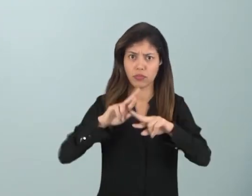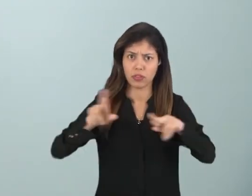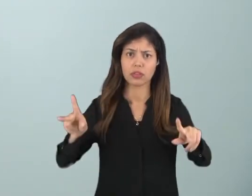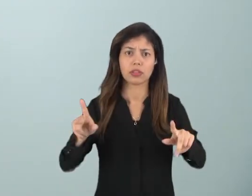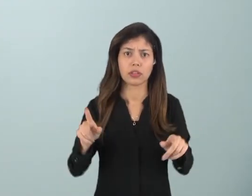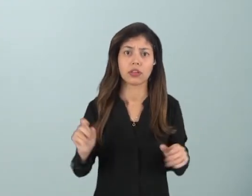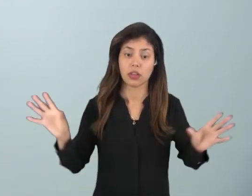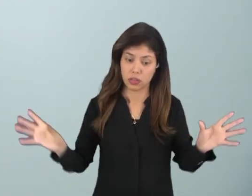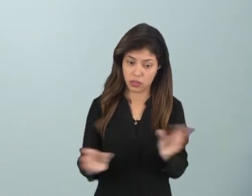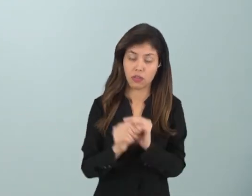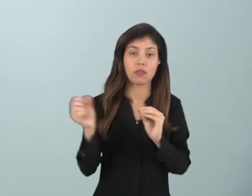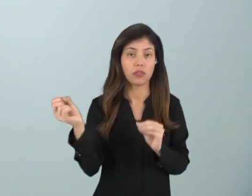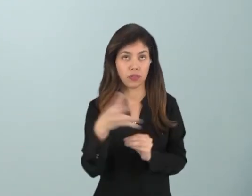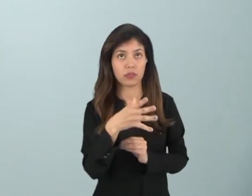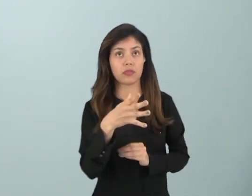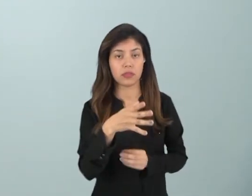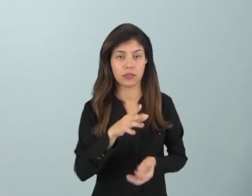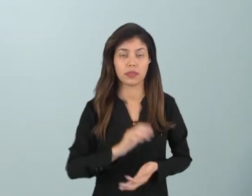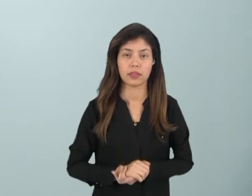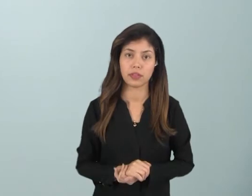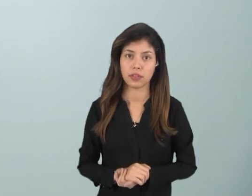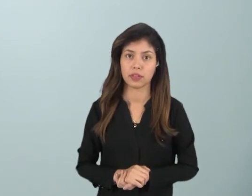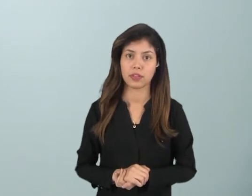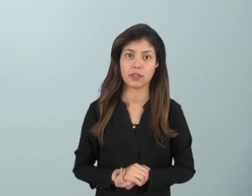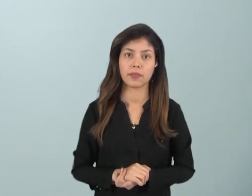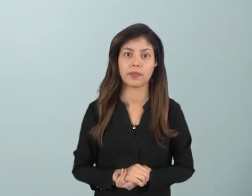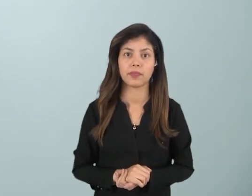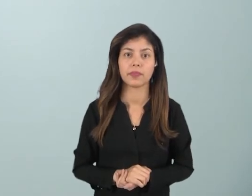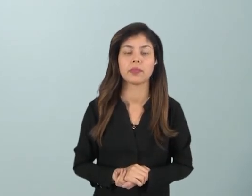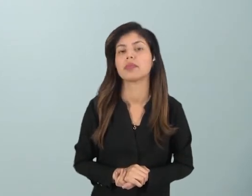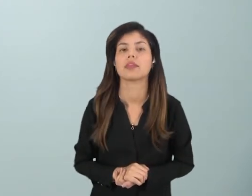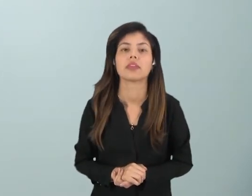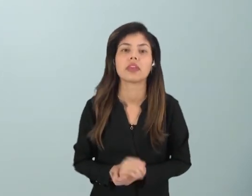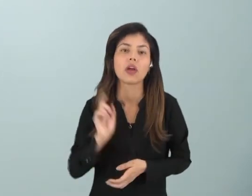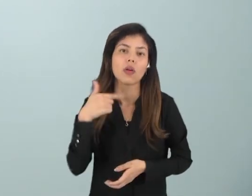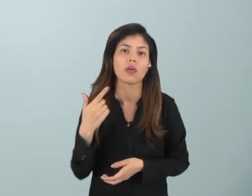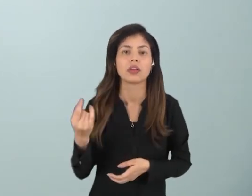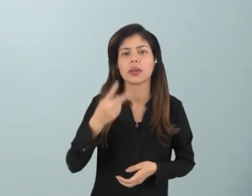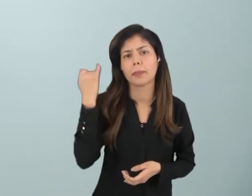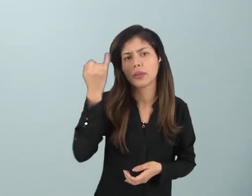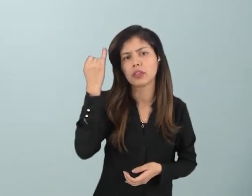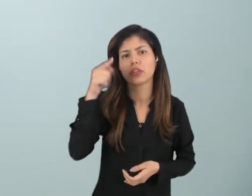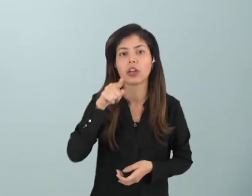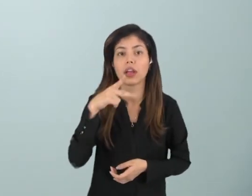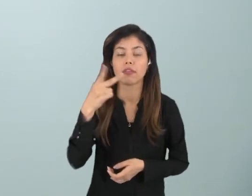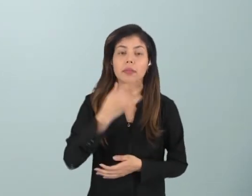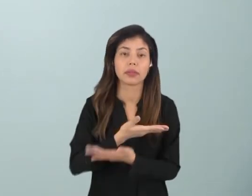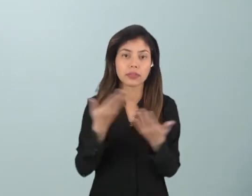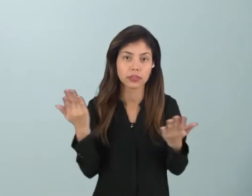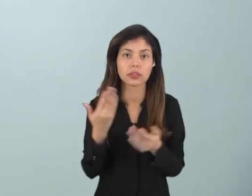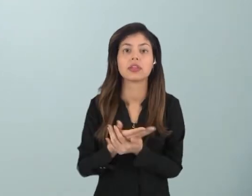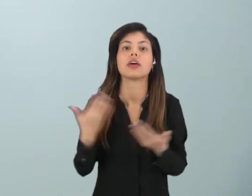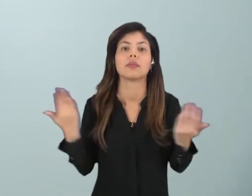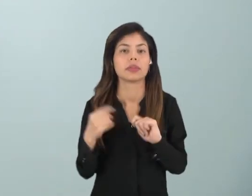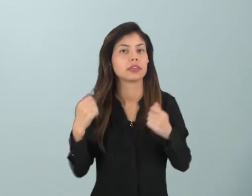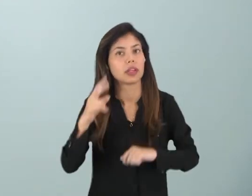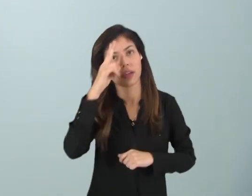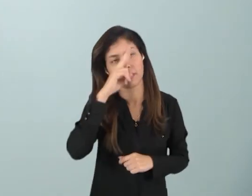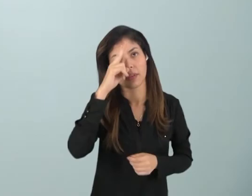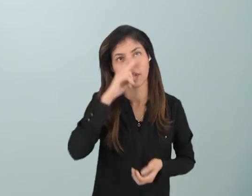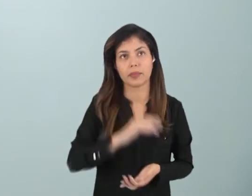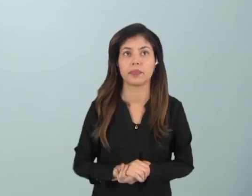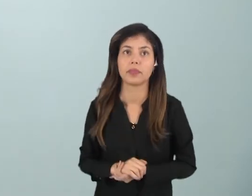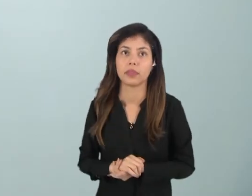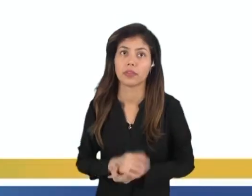E aí se cria uma nova história com esses dois personagens conhecidos, tá? Uma coisa muito importante que eu quero falar para vocês, que vocês precisam lembrar,